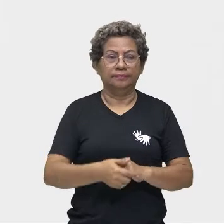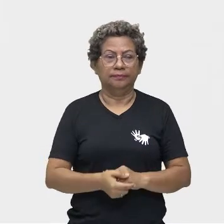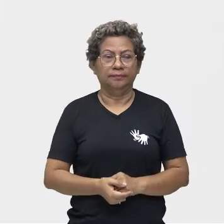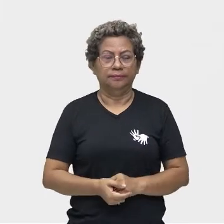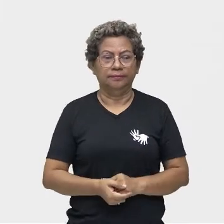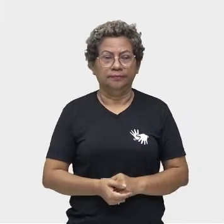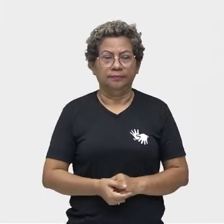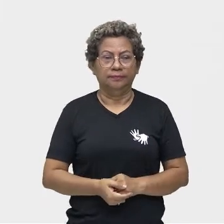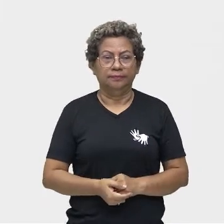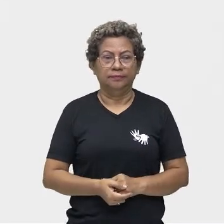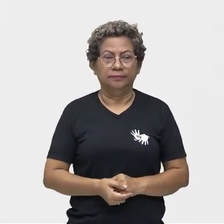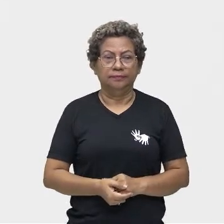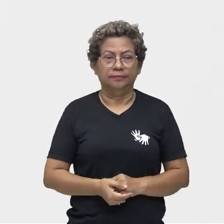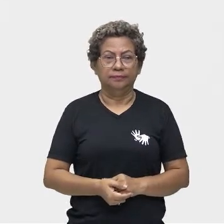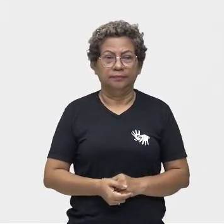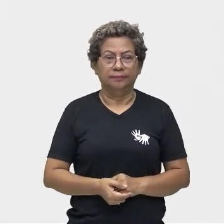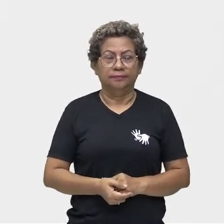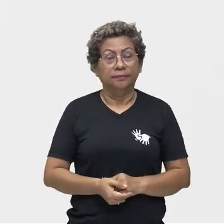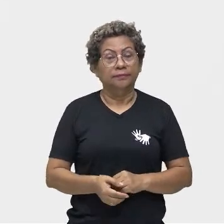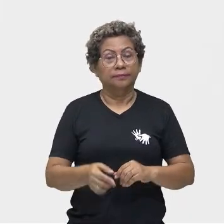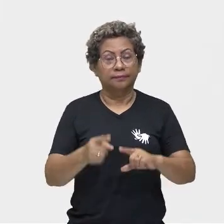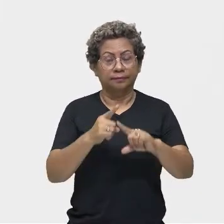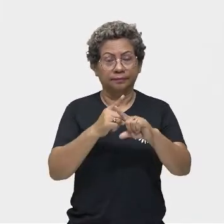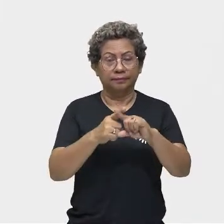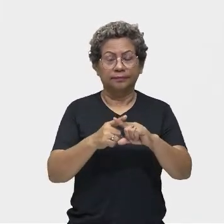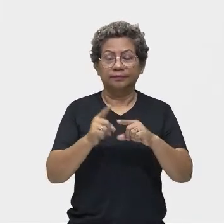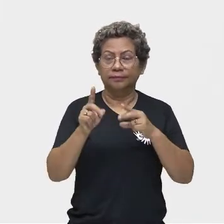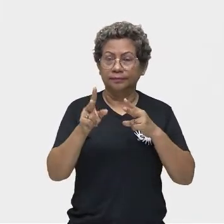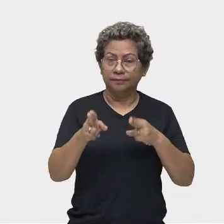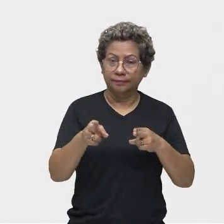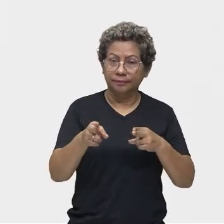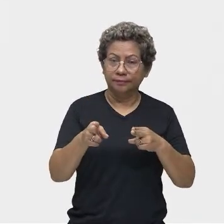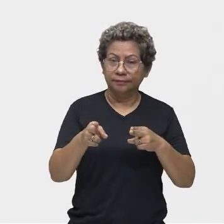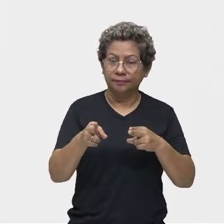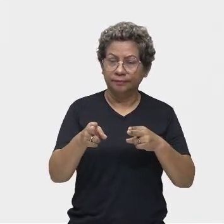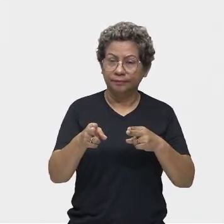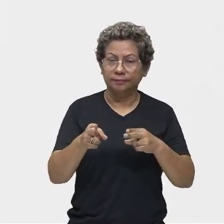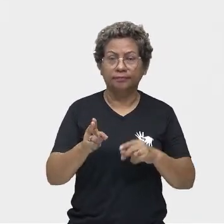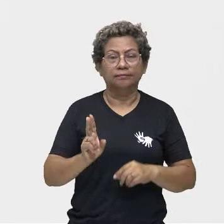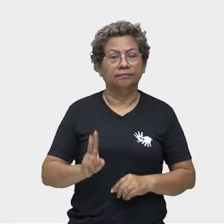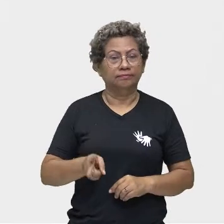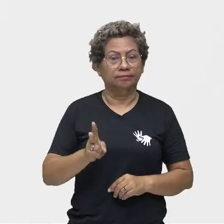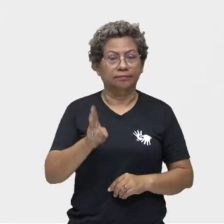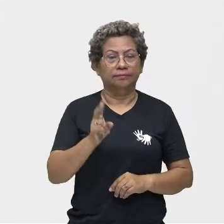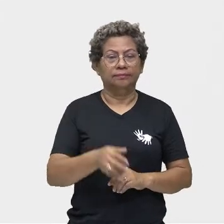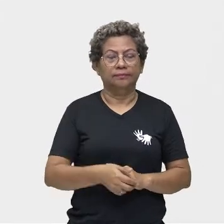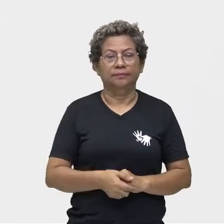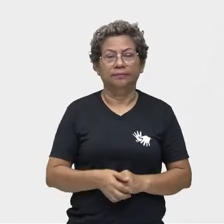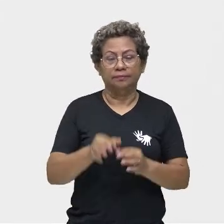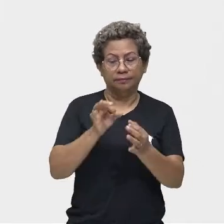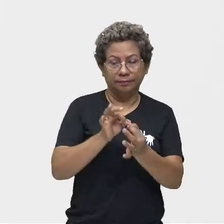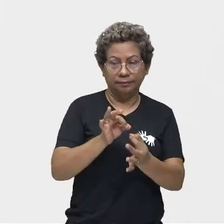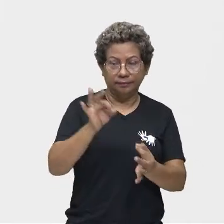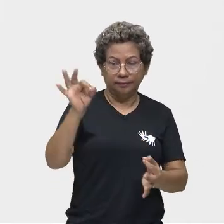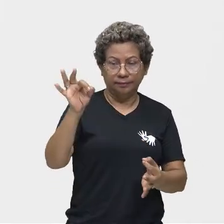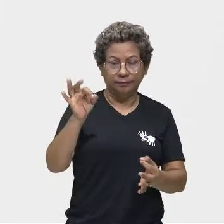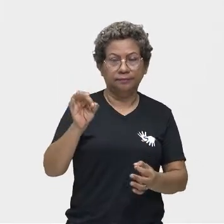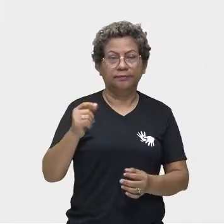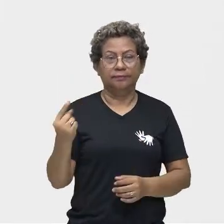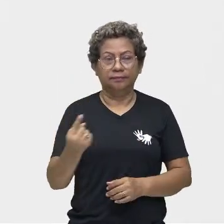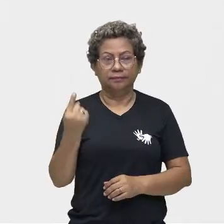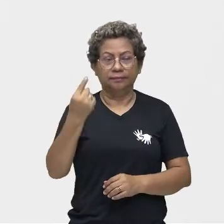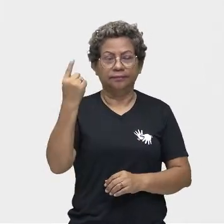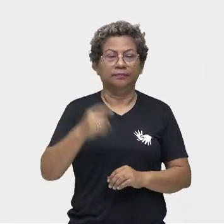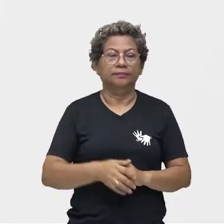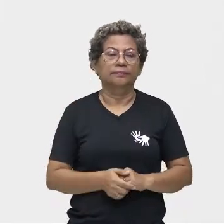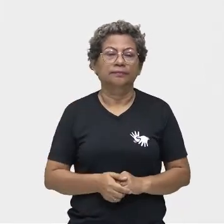aqui, multiplicado por ele mesmo, é igual ao produto desse segmento por este segmento. A terceira